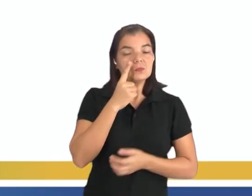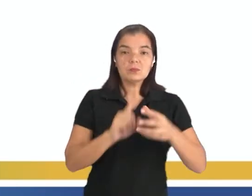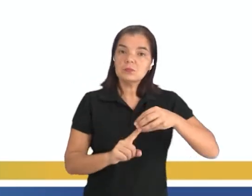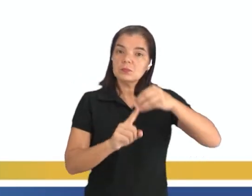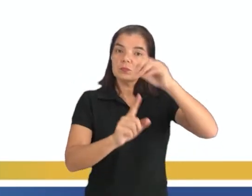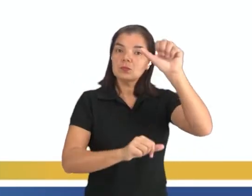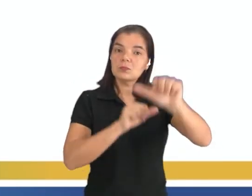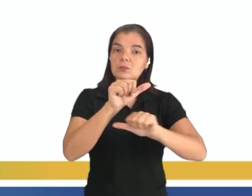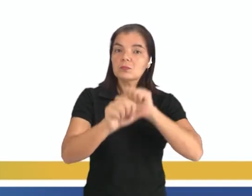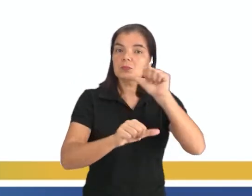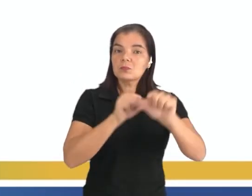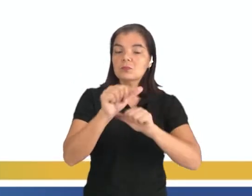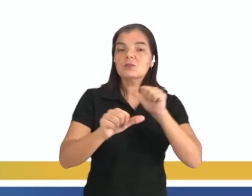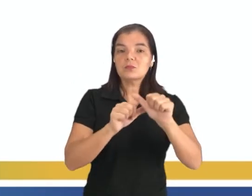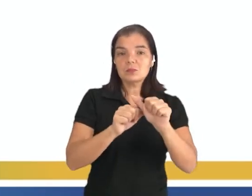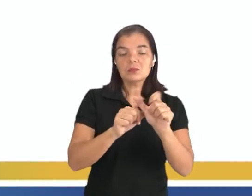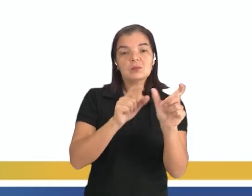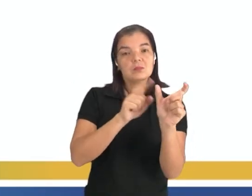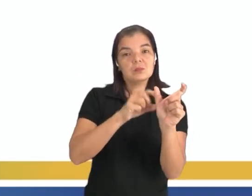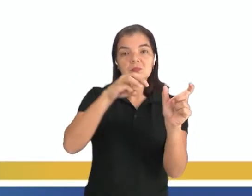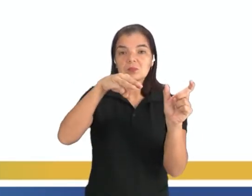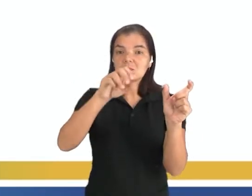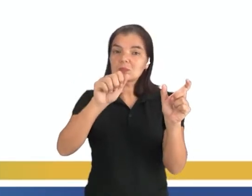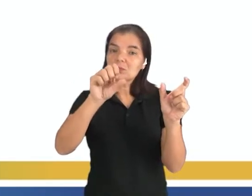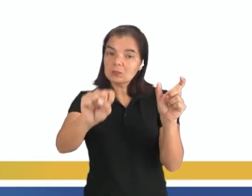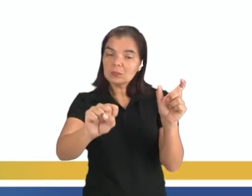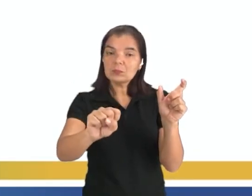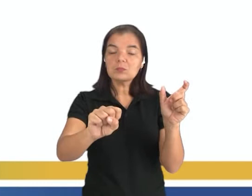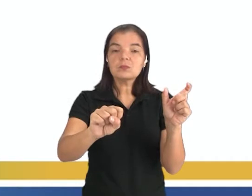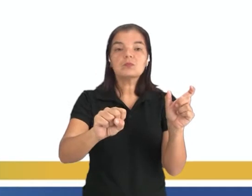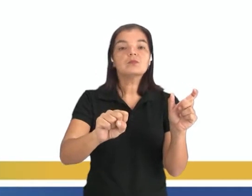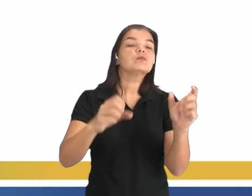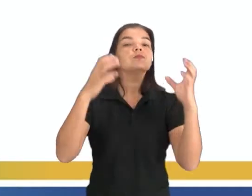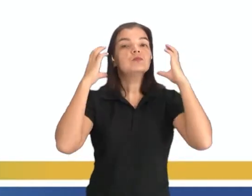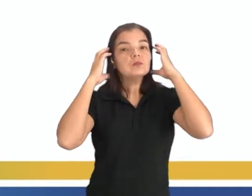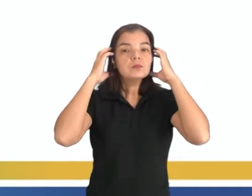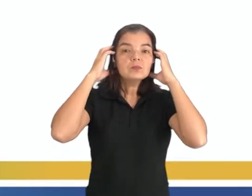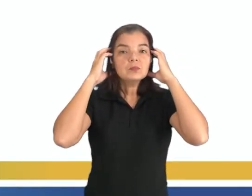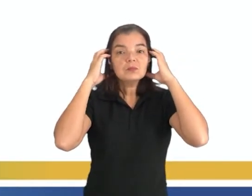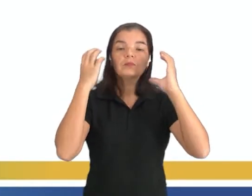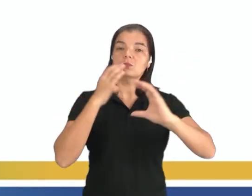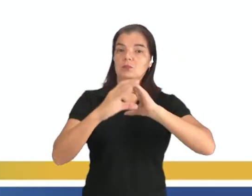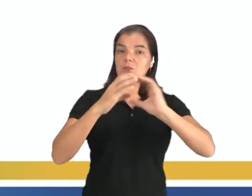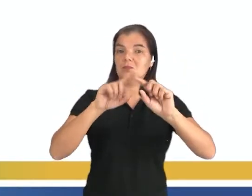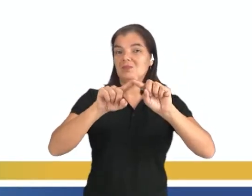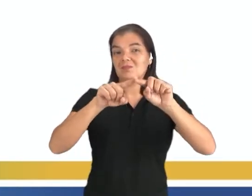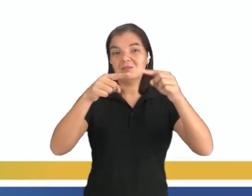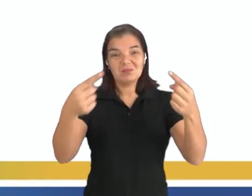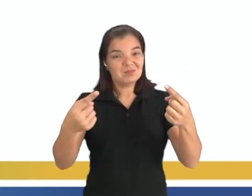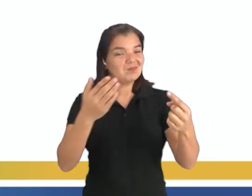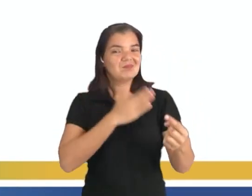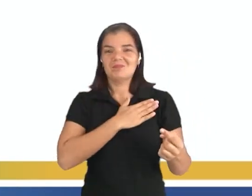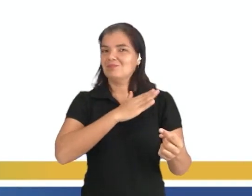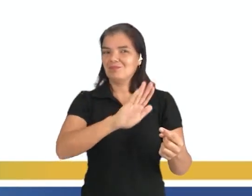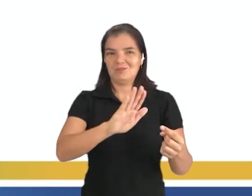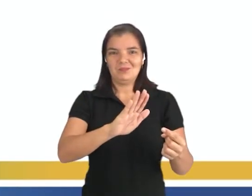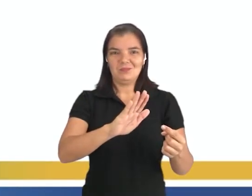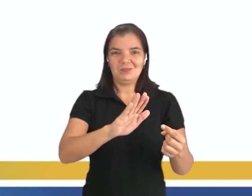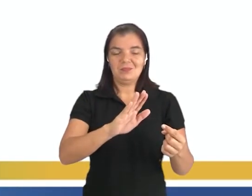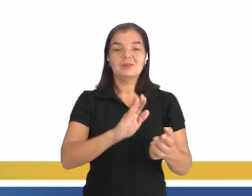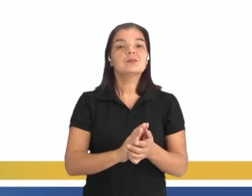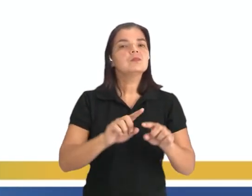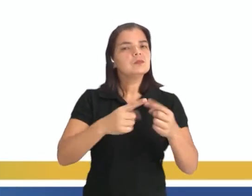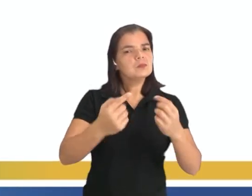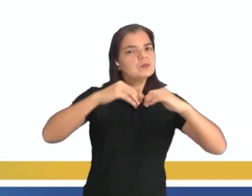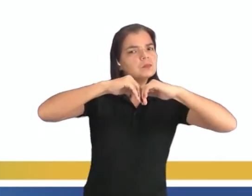única mudança foi da conjunção mas. Eu ouço essa música, mas não gosto dela. Quando